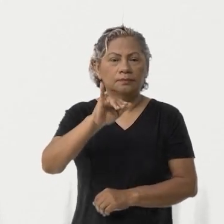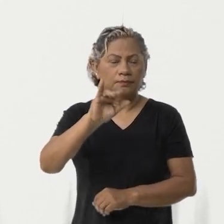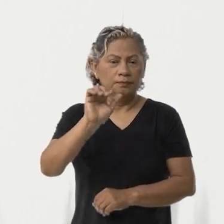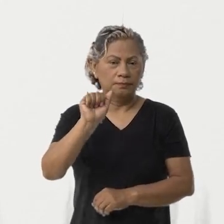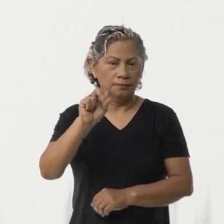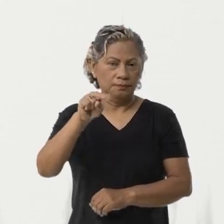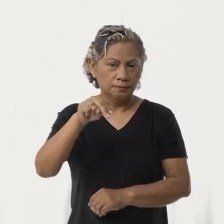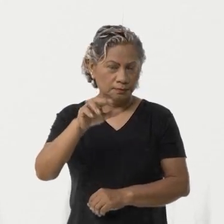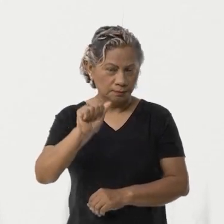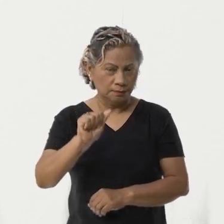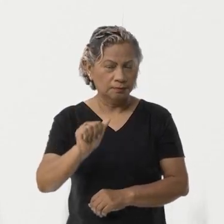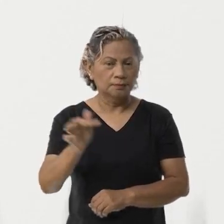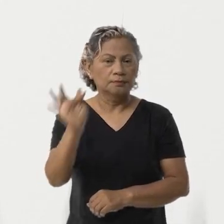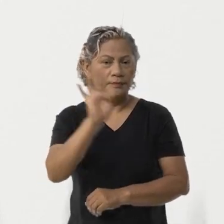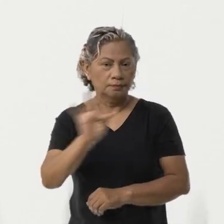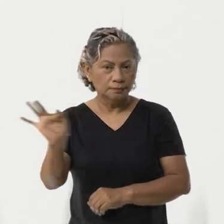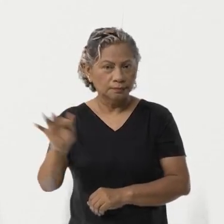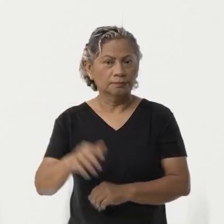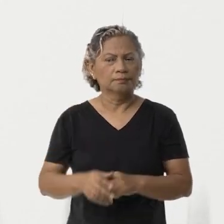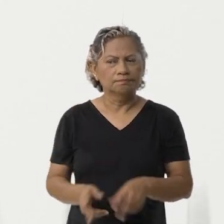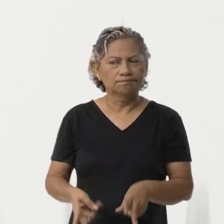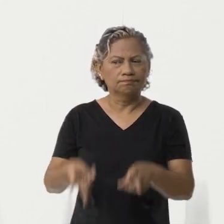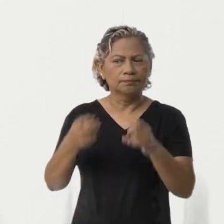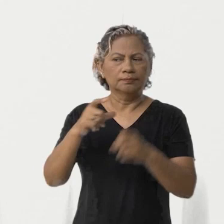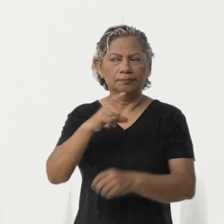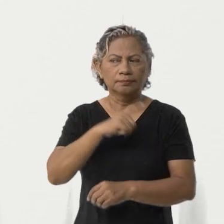com o Uruguai, nós vamos ter